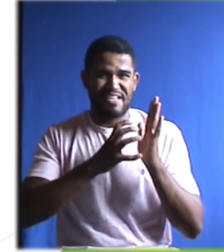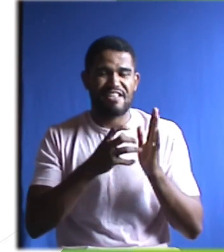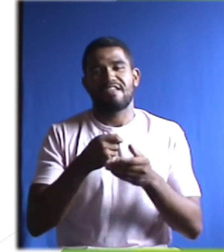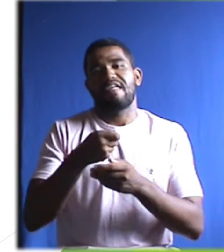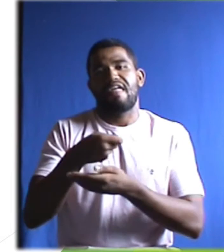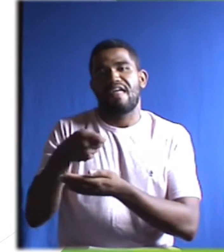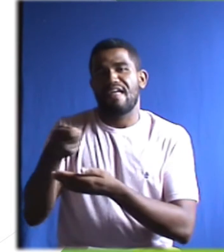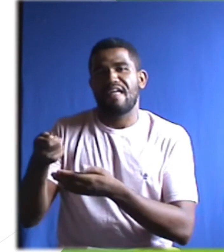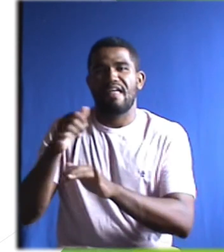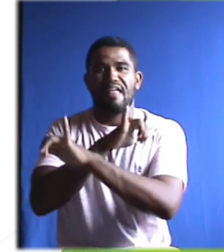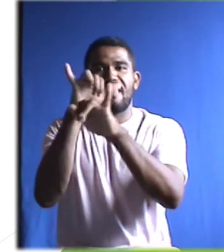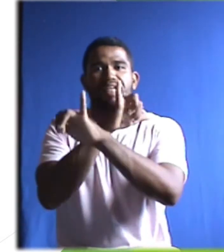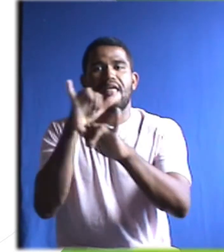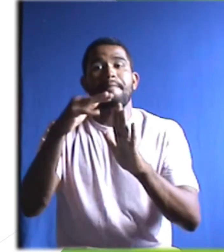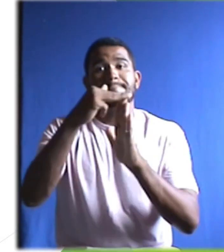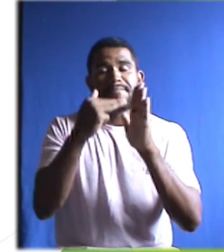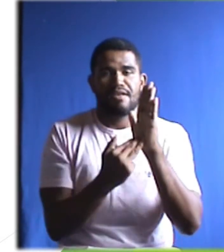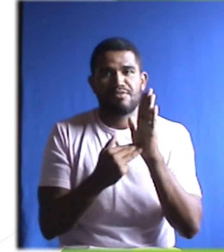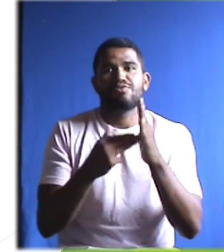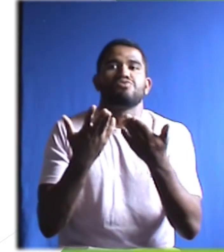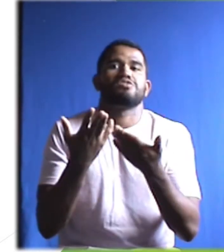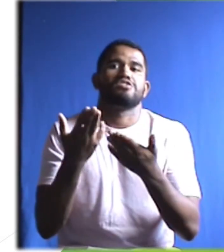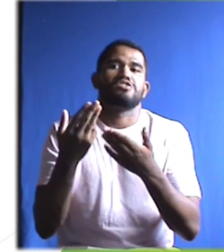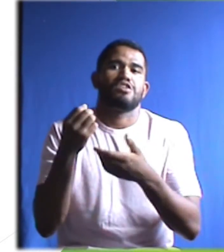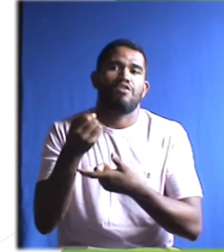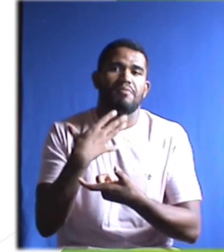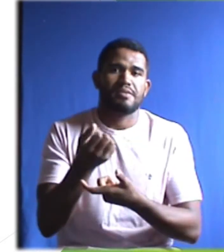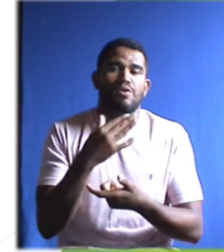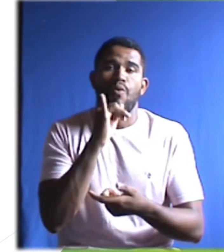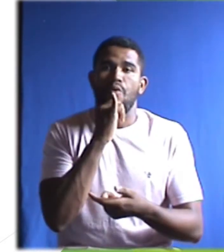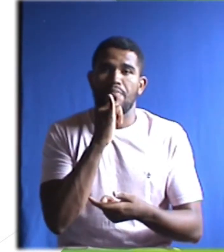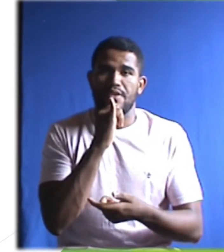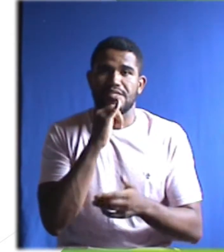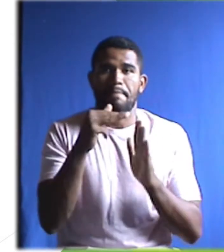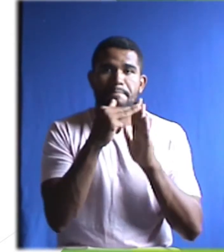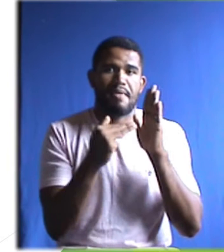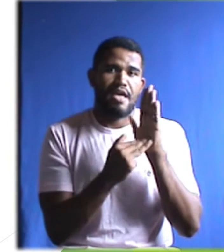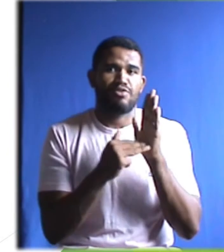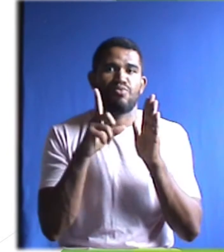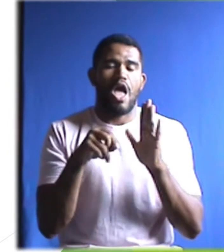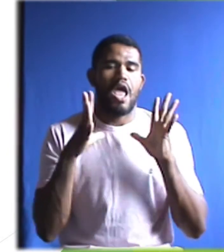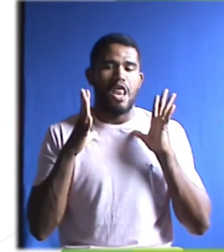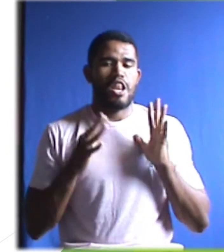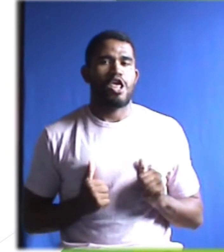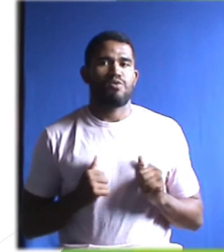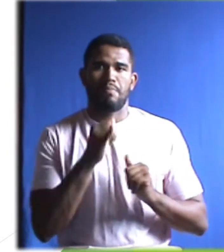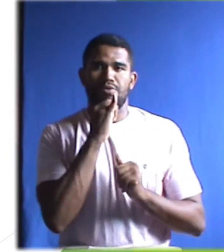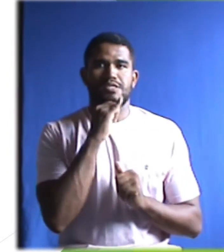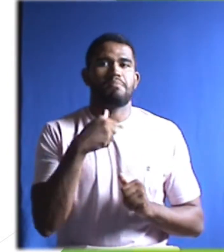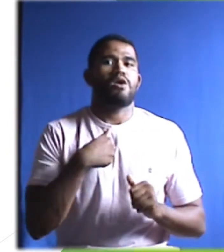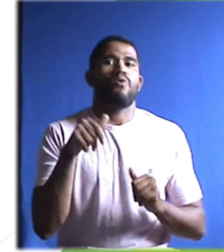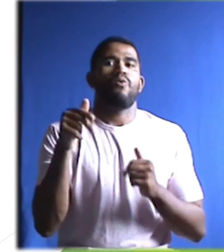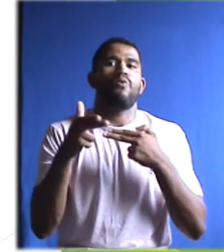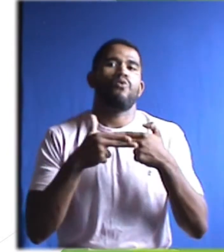existe partidarismo ou panfletagem em métodos de alfabetização, ou o método já é uma coisa assim